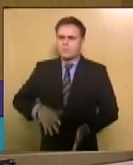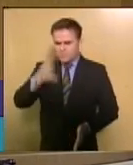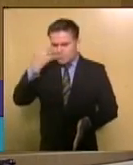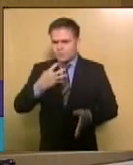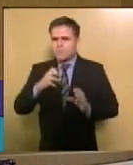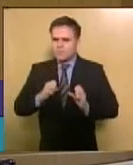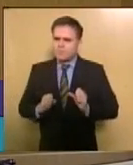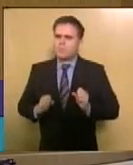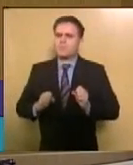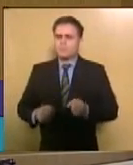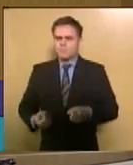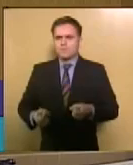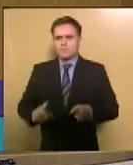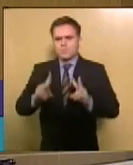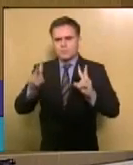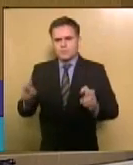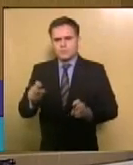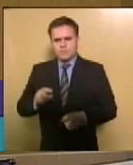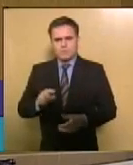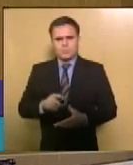em relação a esse